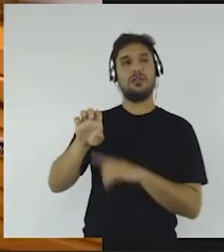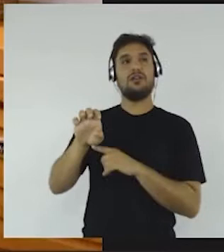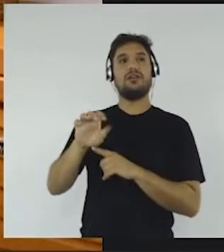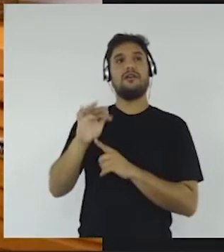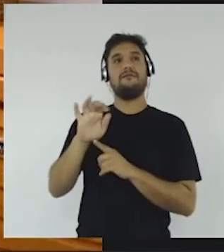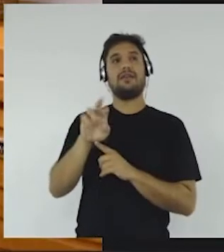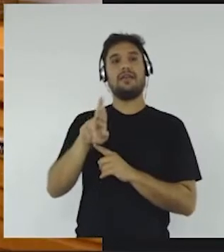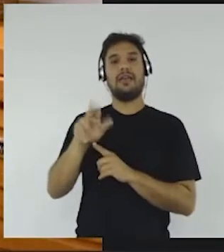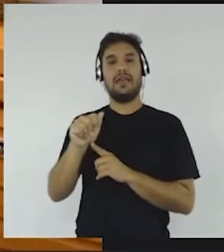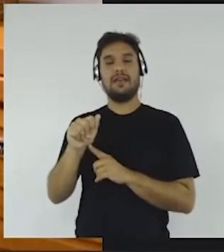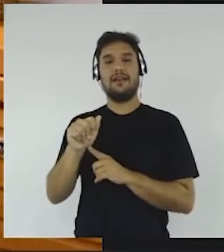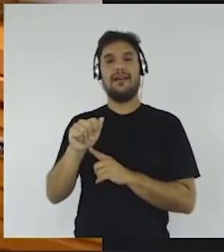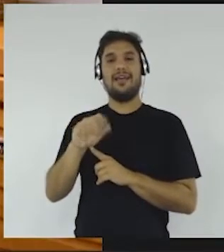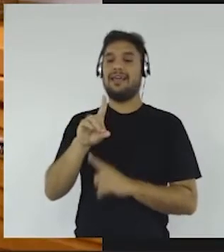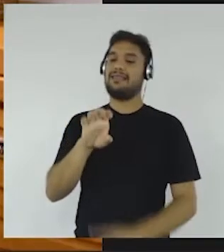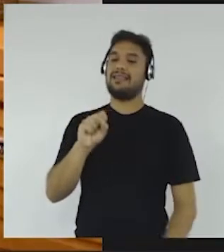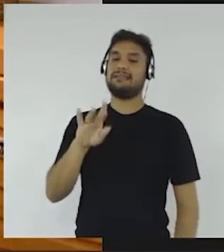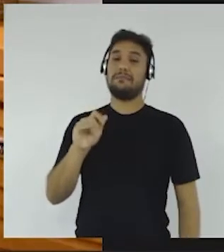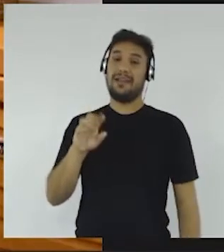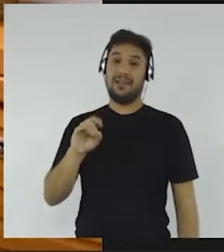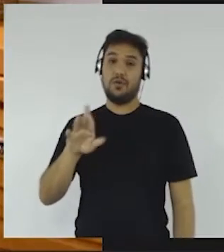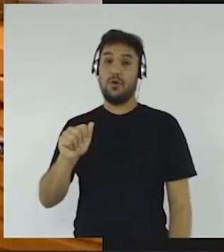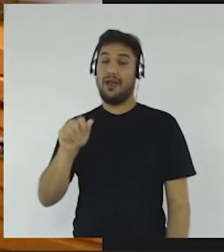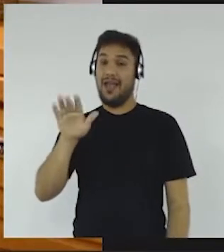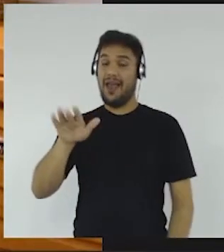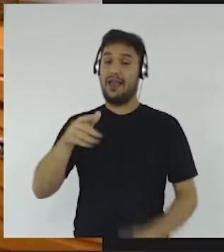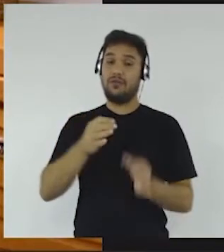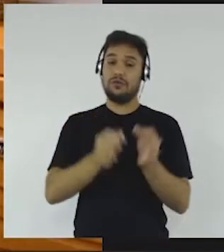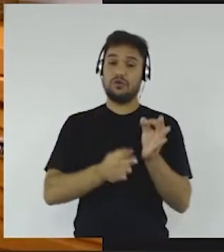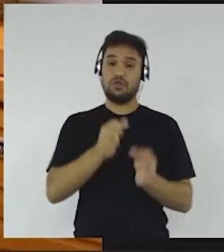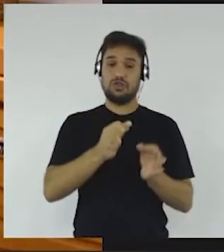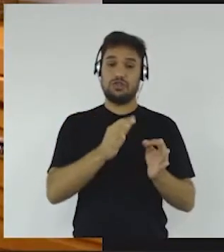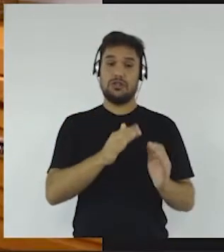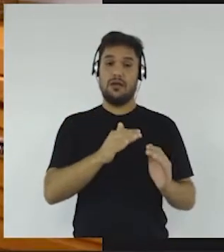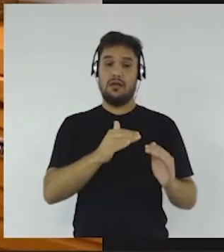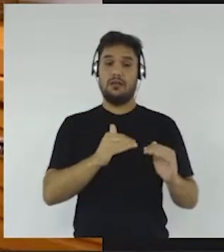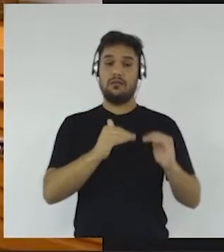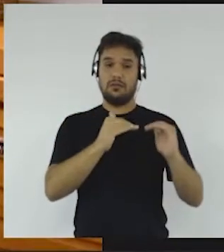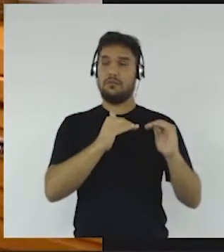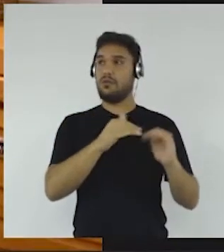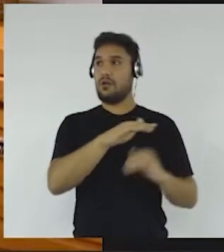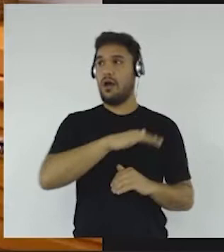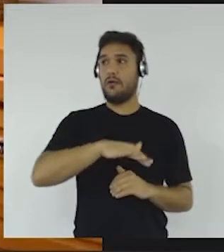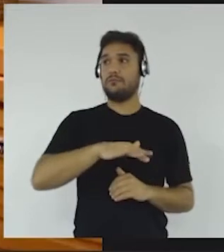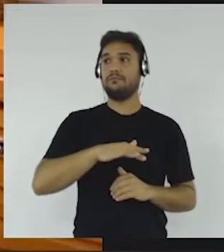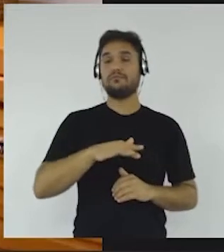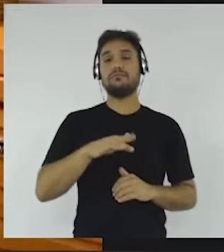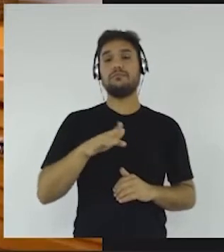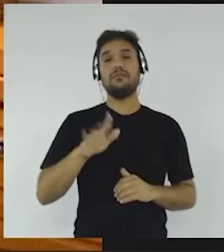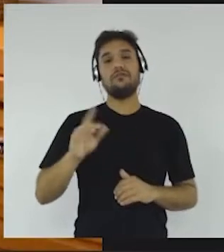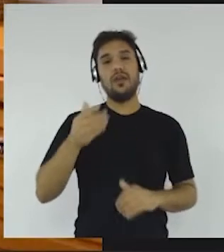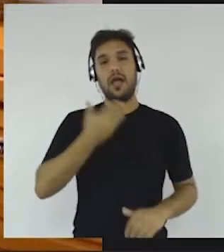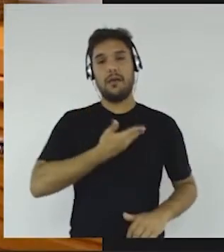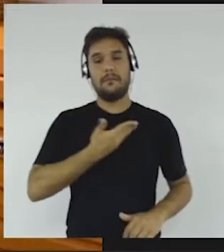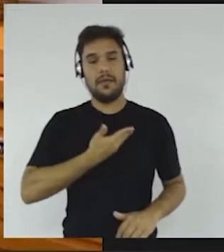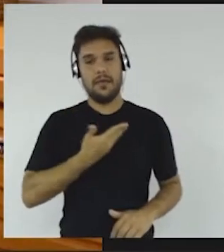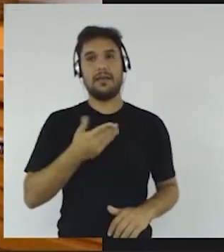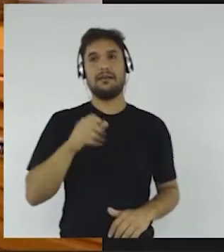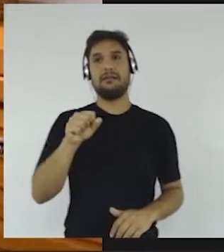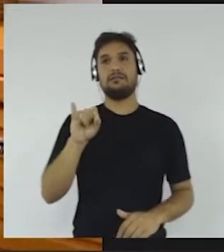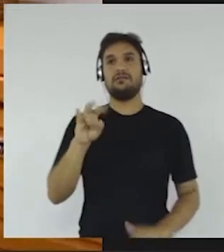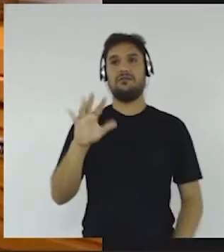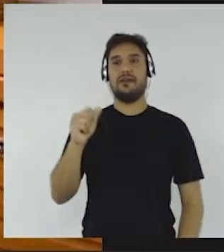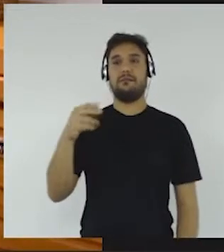Caetano, que, no âmbito do Tribunal de Justiça do Rio de Janeiro, foi colega de magistratura de